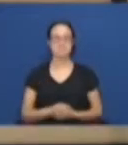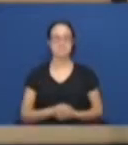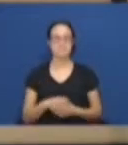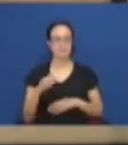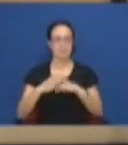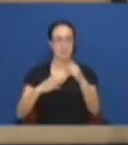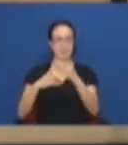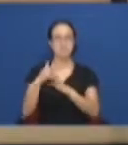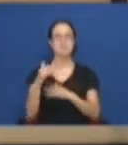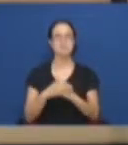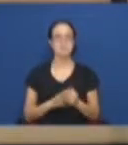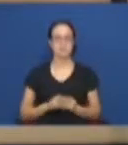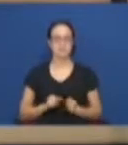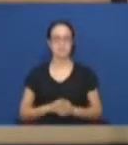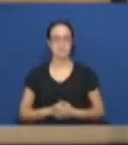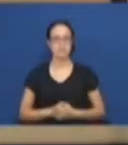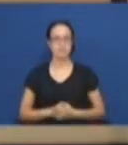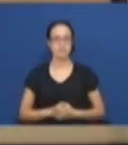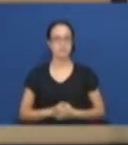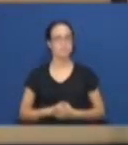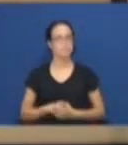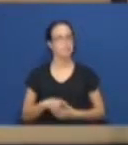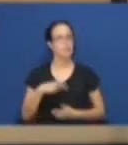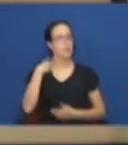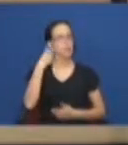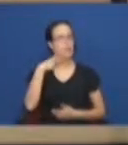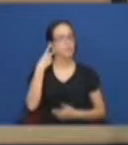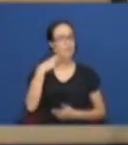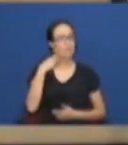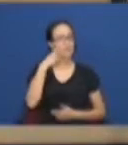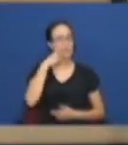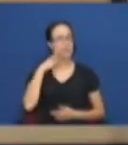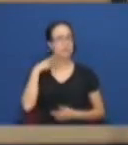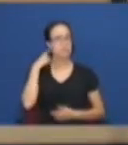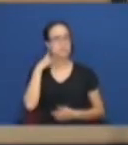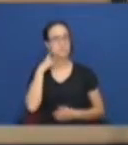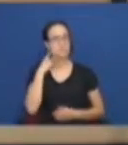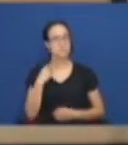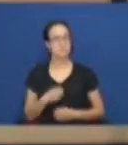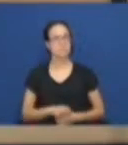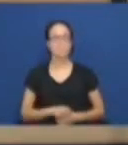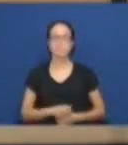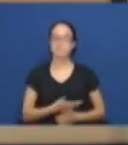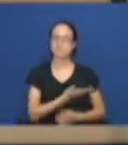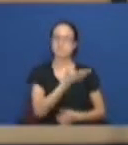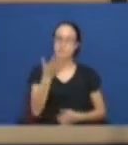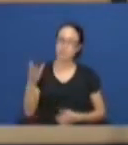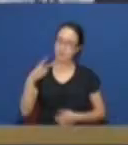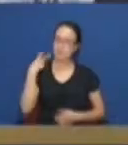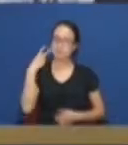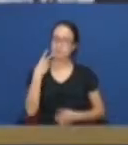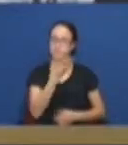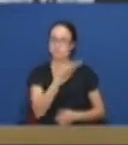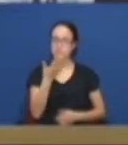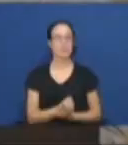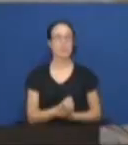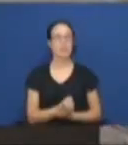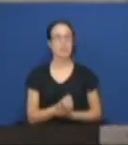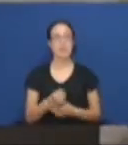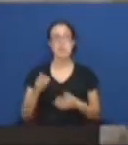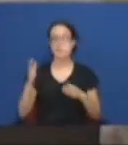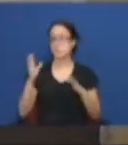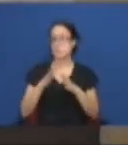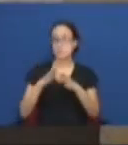a Câmara Municipal de Limeira aprovou inserção ordinária o projeto de decreto legislativo proposto pelo